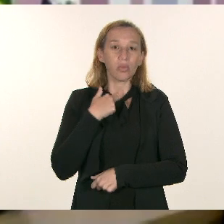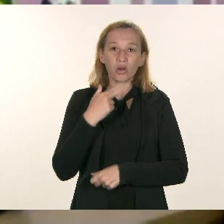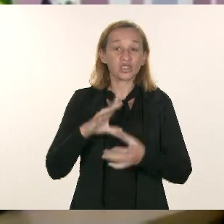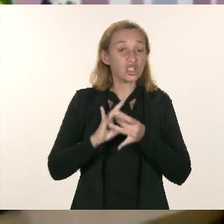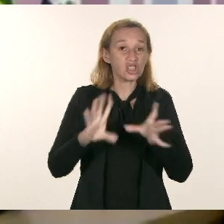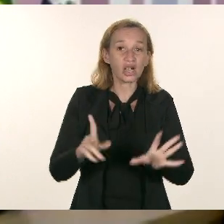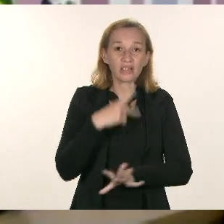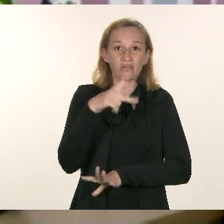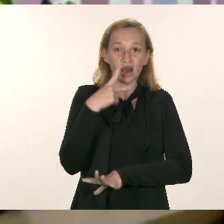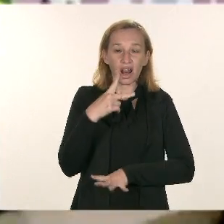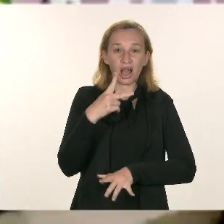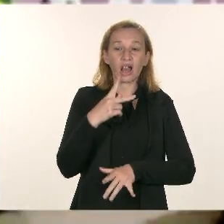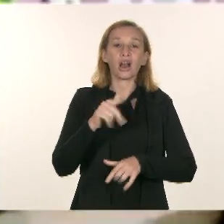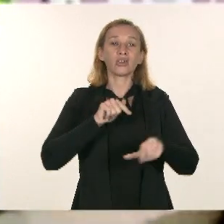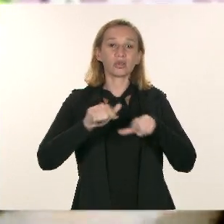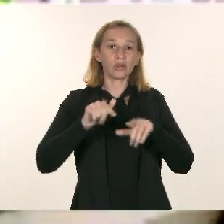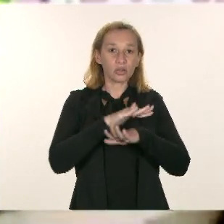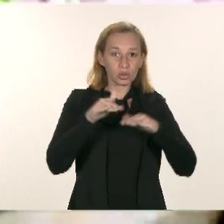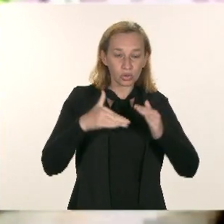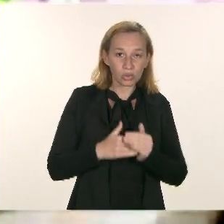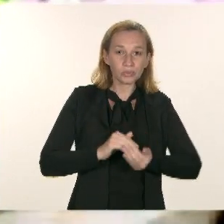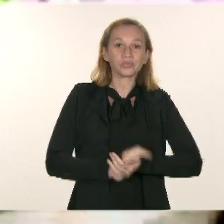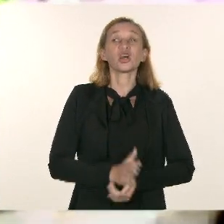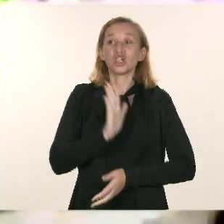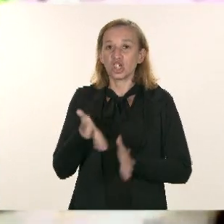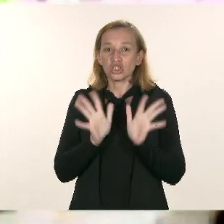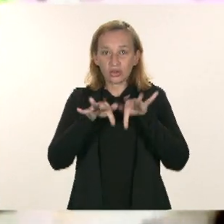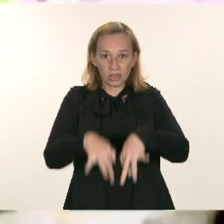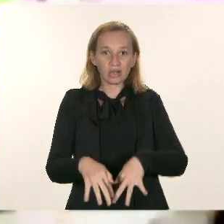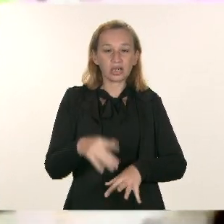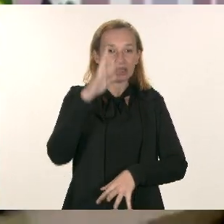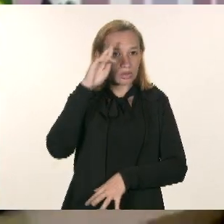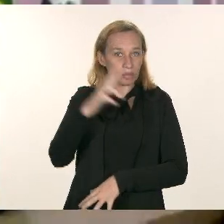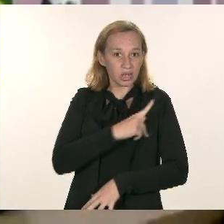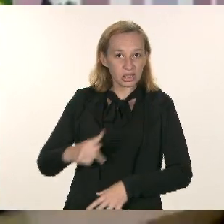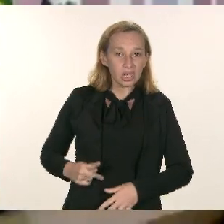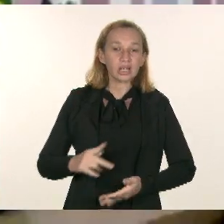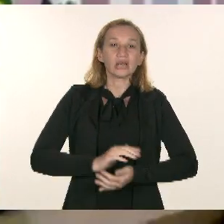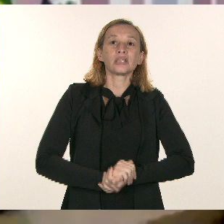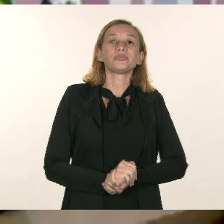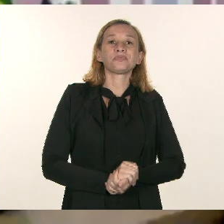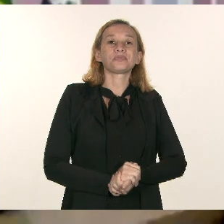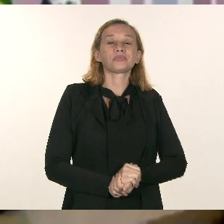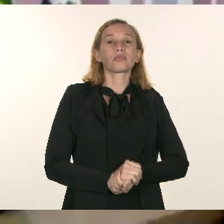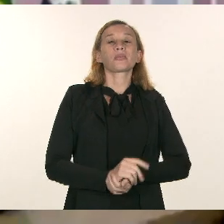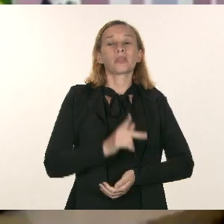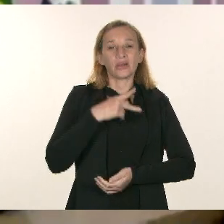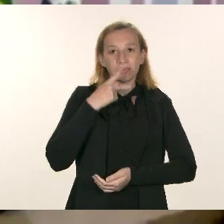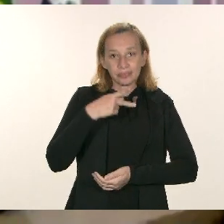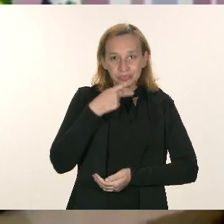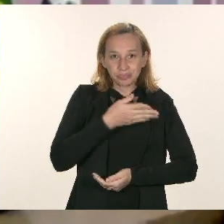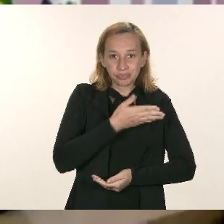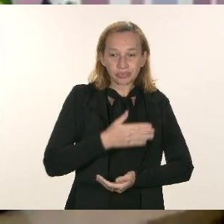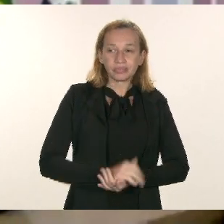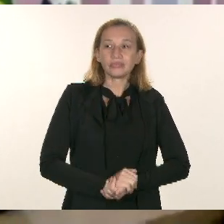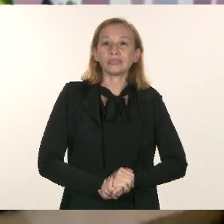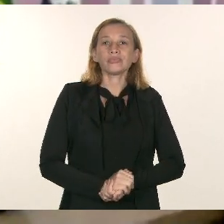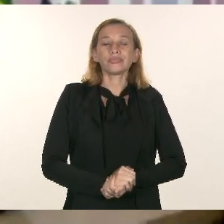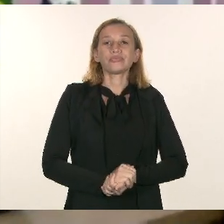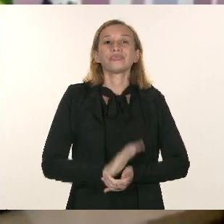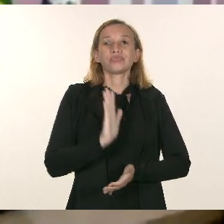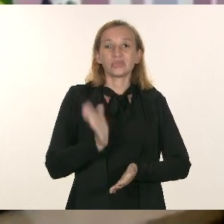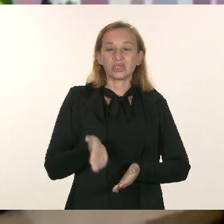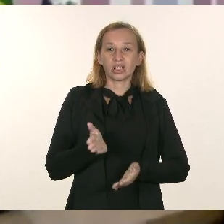aos trabalhadores do SUS. Para concluir, por favor, deputado. Já estou concluindo, presidente. São essas as minhas considerações. e já